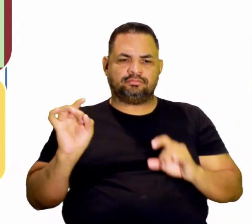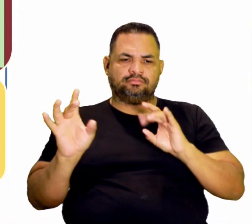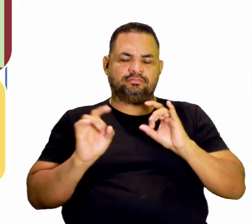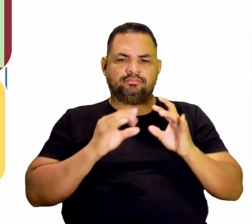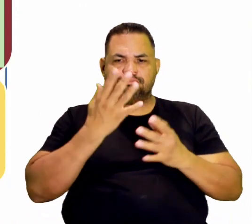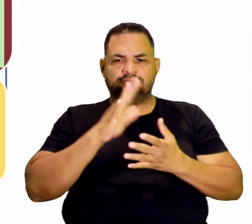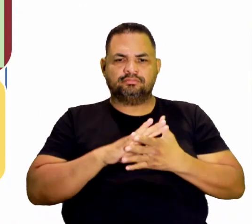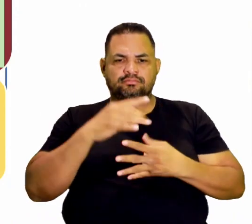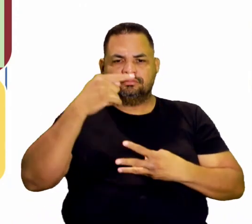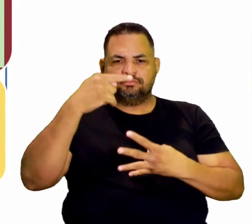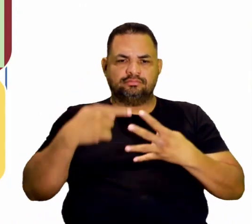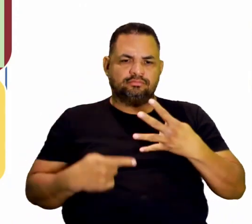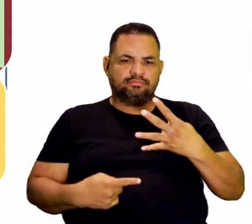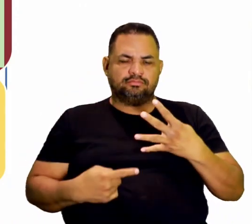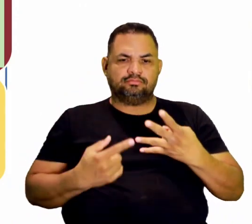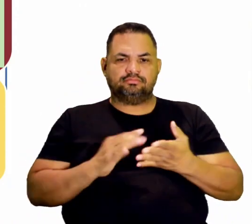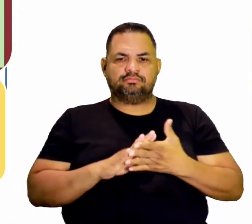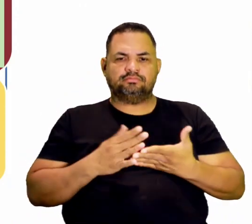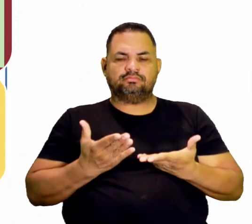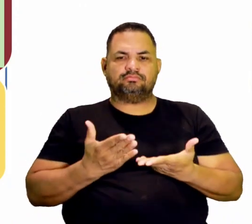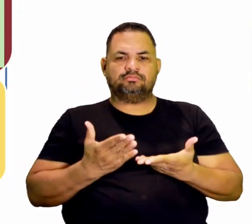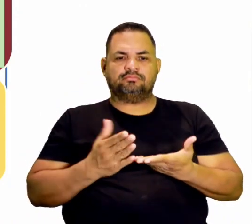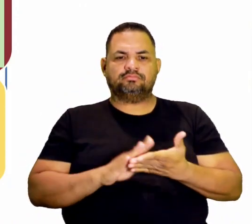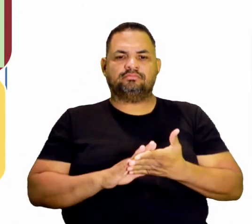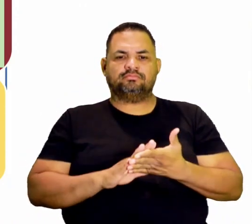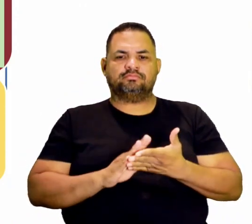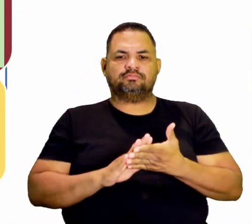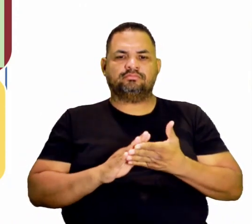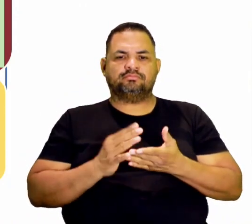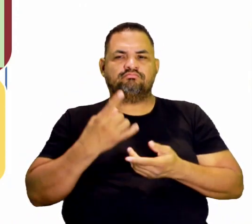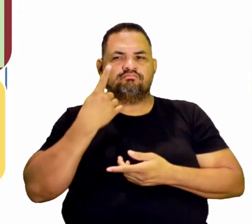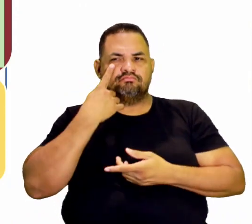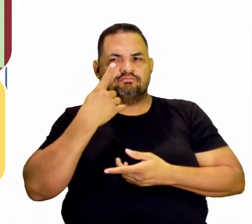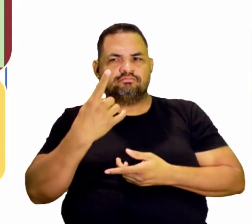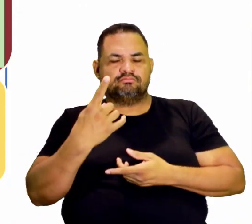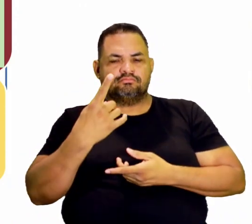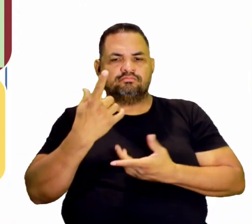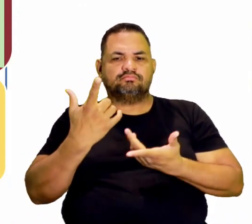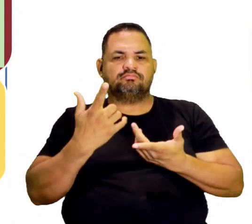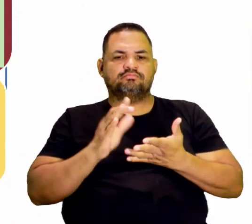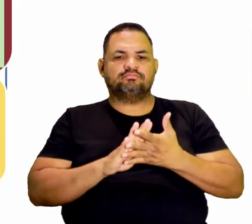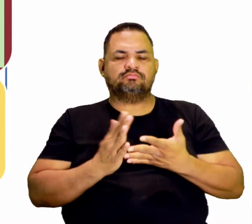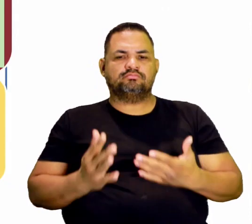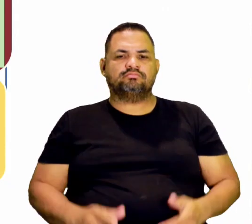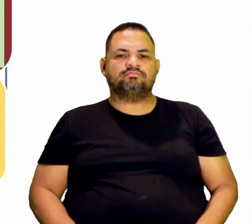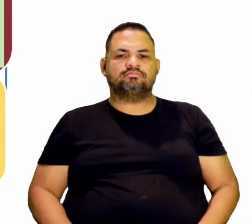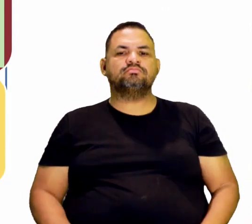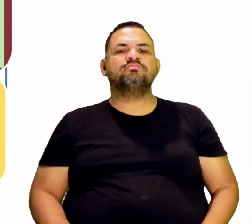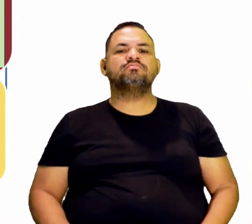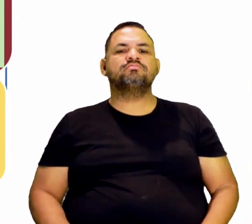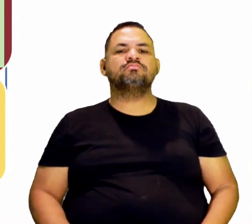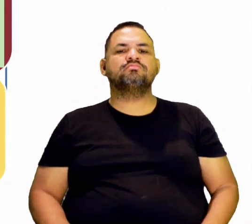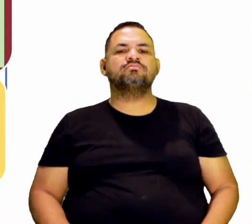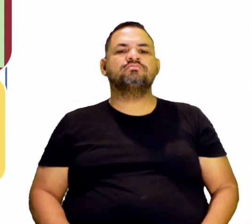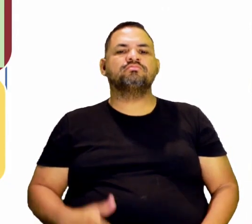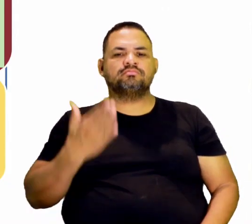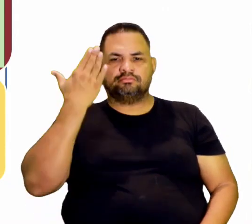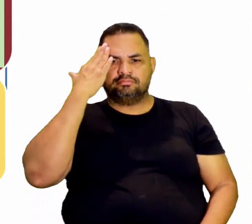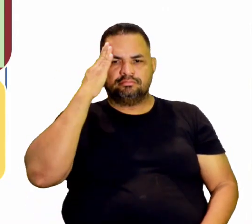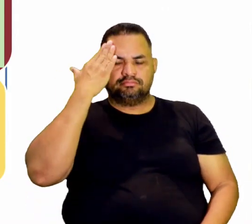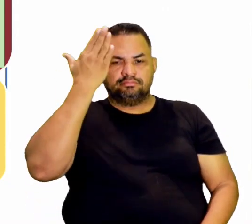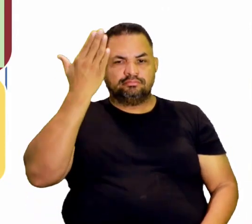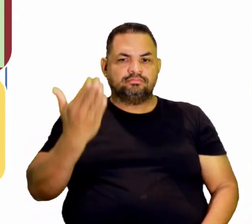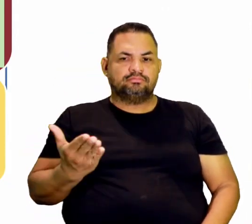um deles, à sua maneira, deitou o seu olhar, né, o seu